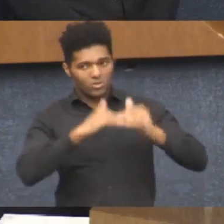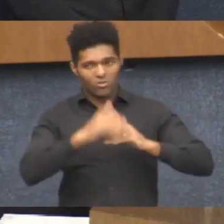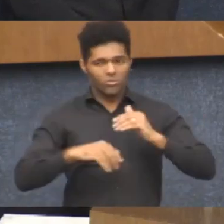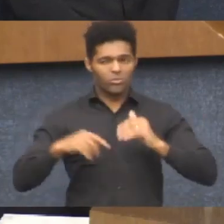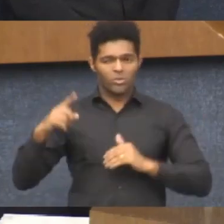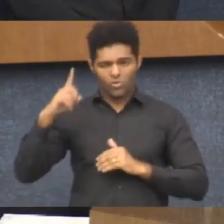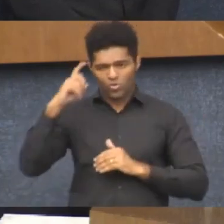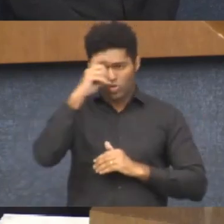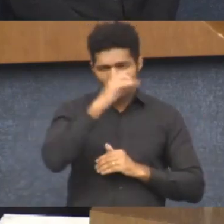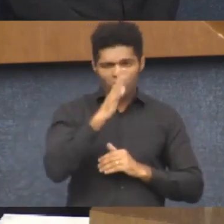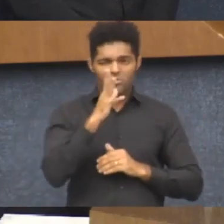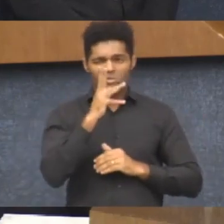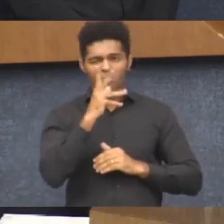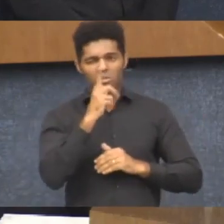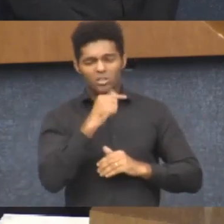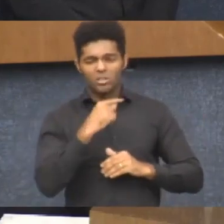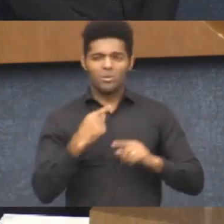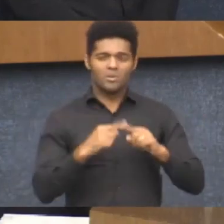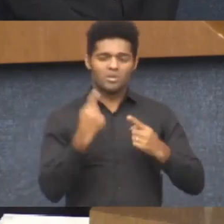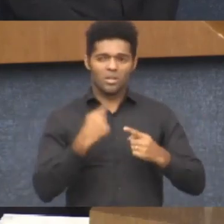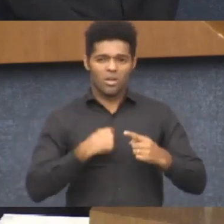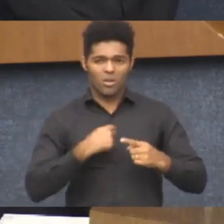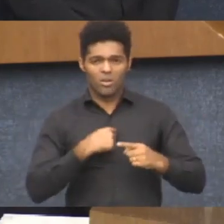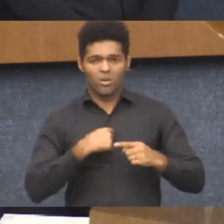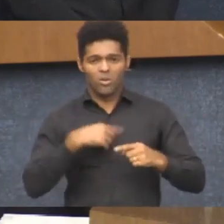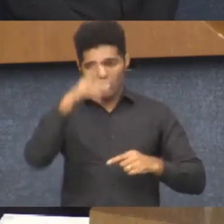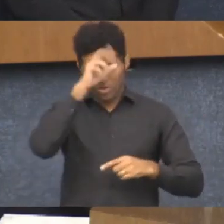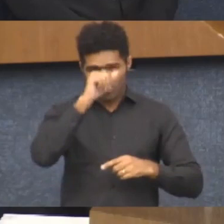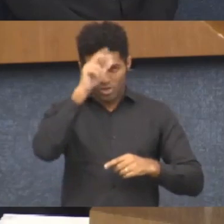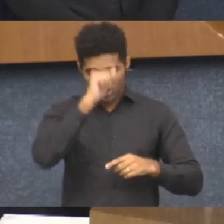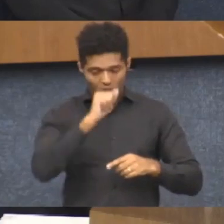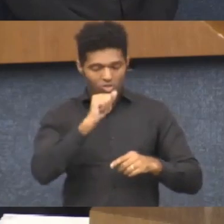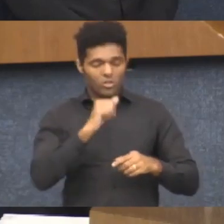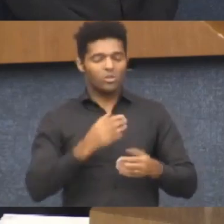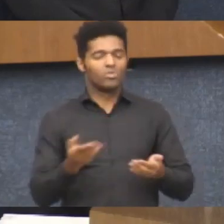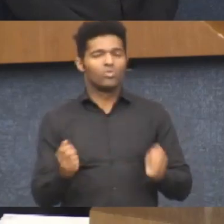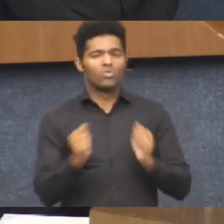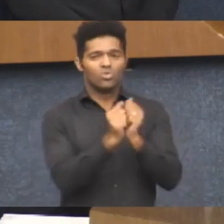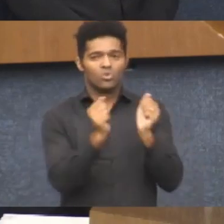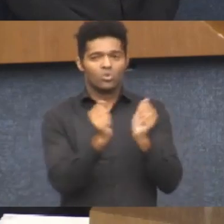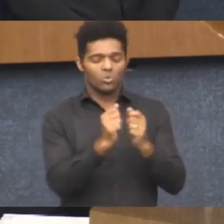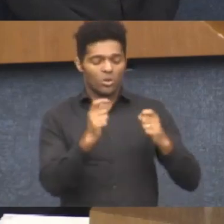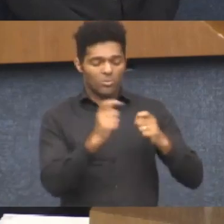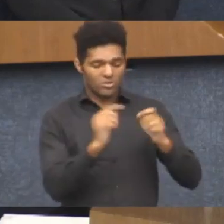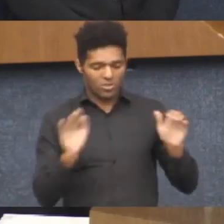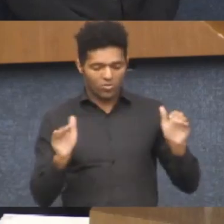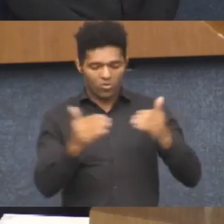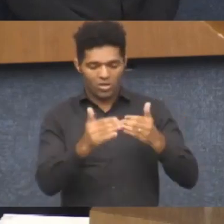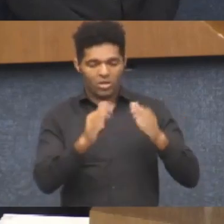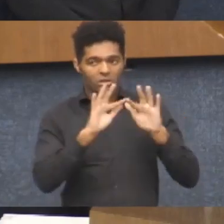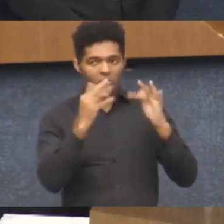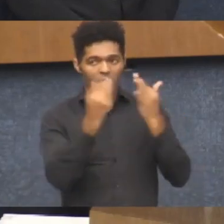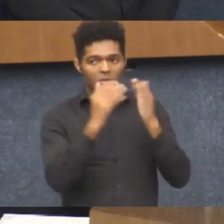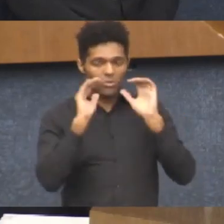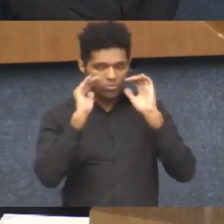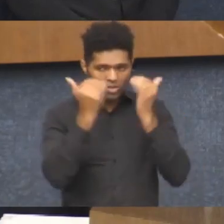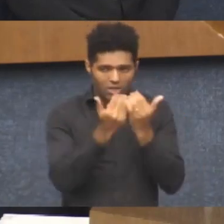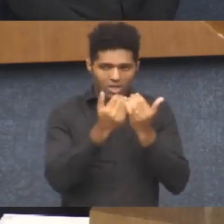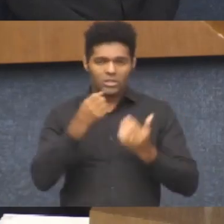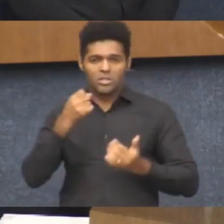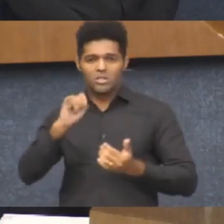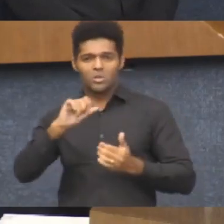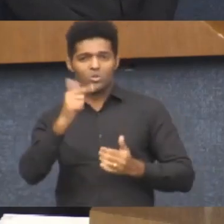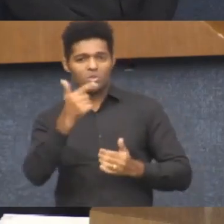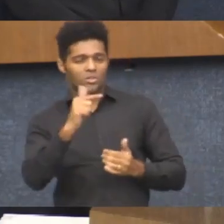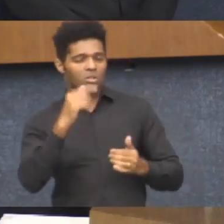aprendi junto com a especialidade, junto com a medicina de família e comunidade. Se eu não tivesse feito essa residência, eu jamais saberia que eu